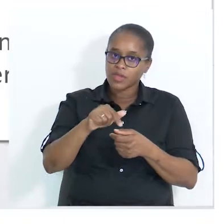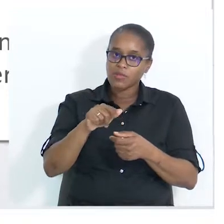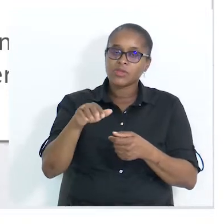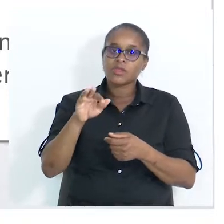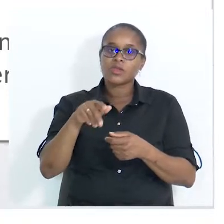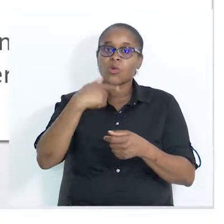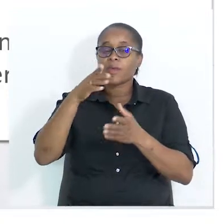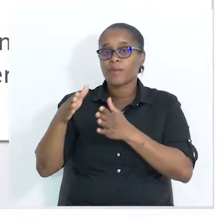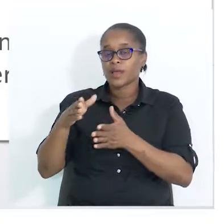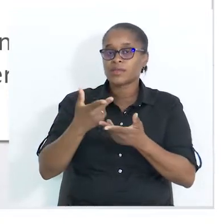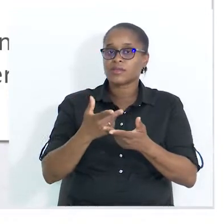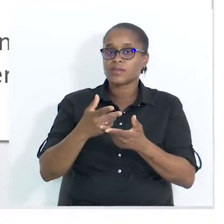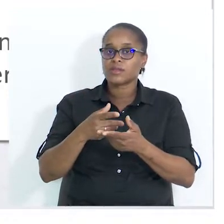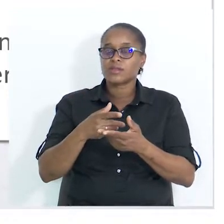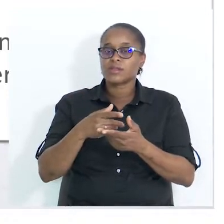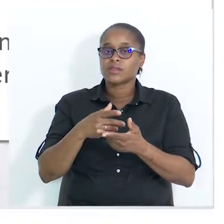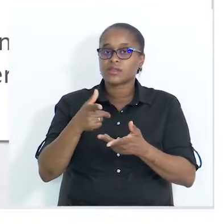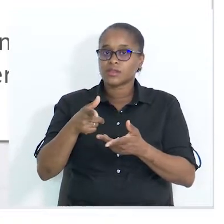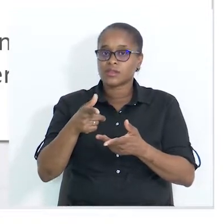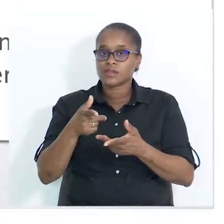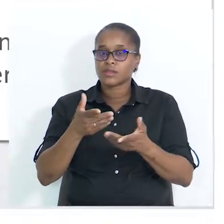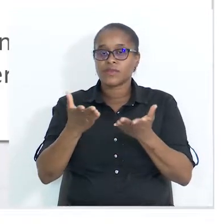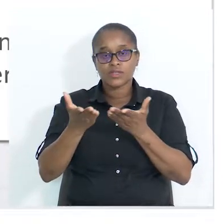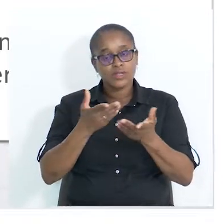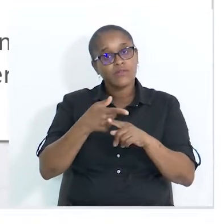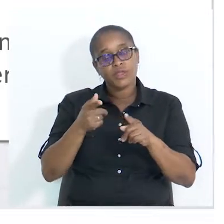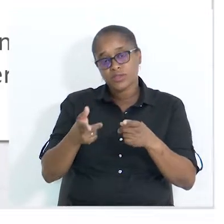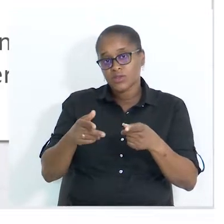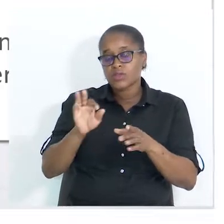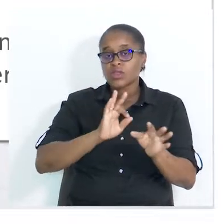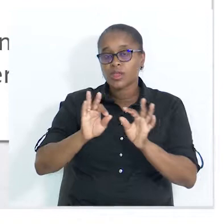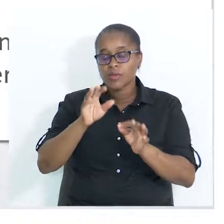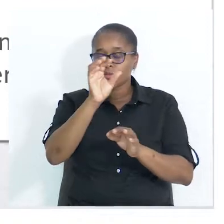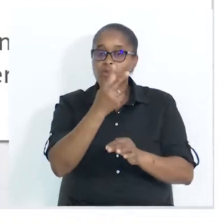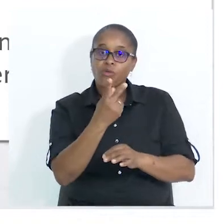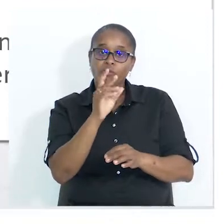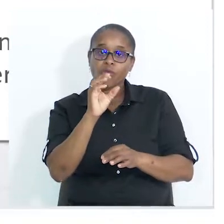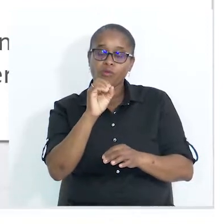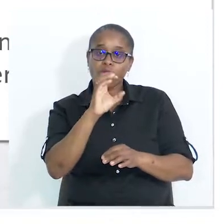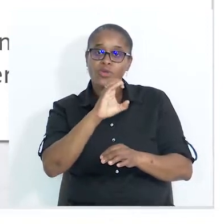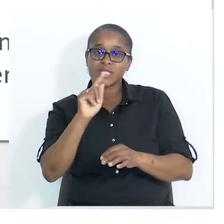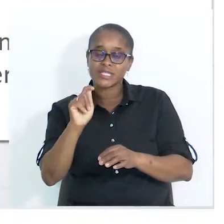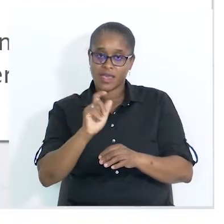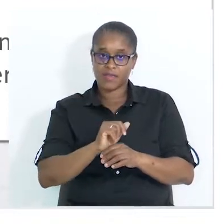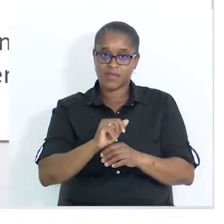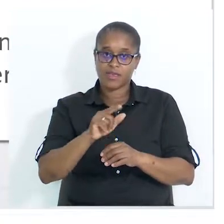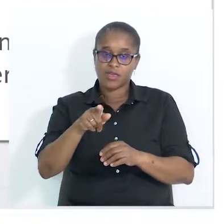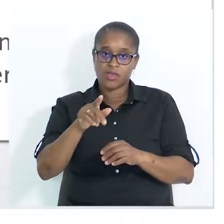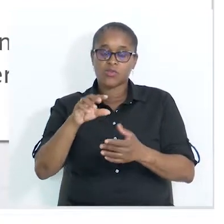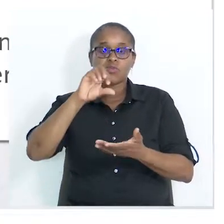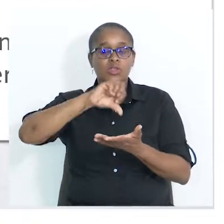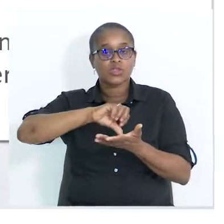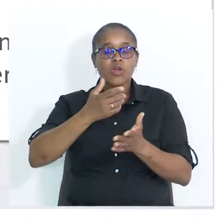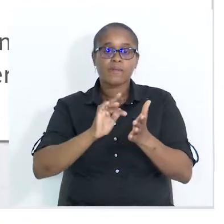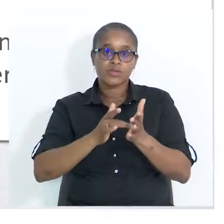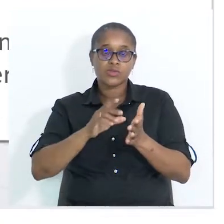outra parte que é a linha da diferenciação, o tratamento por você. No território brasileiro, o